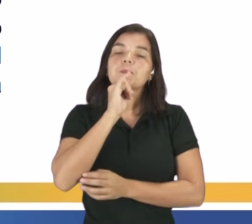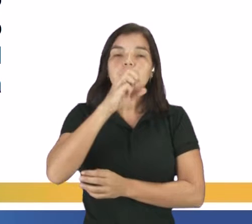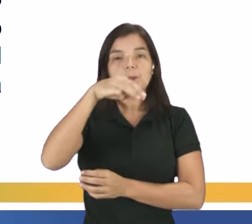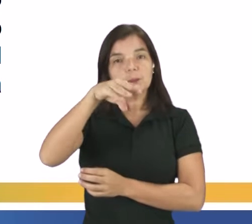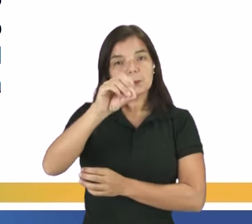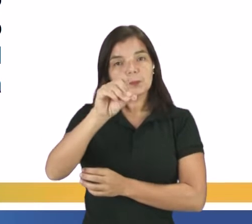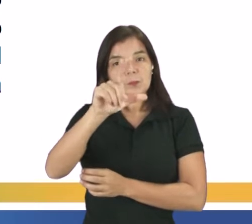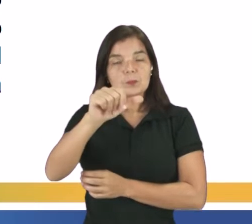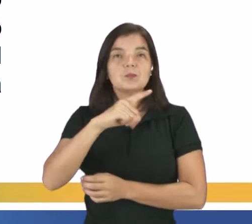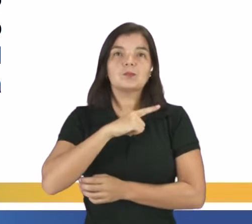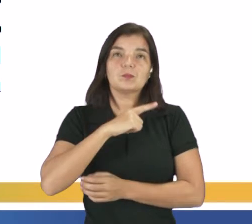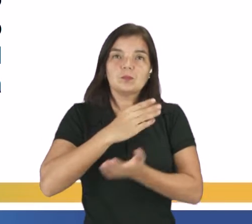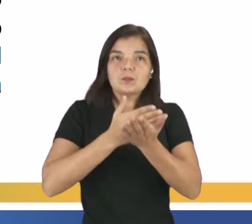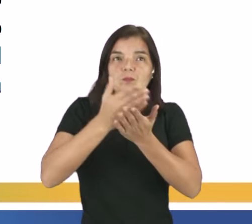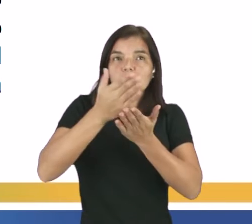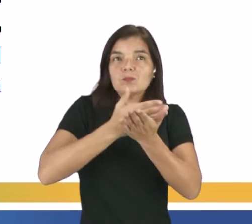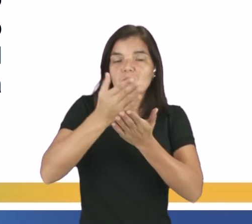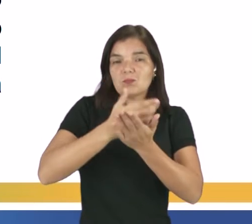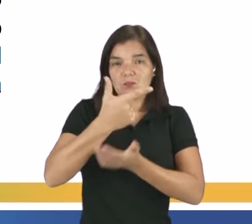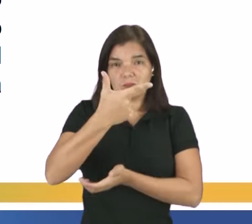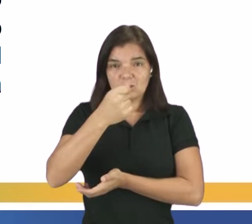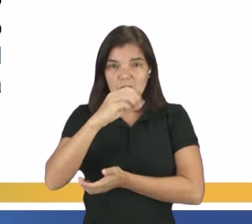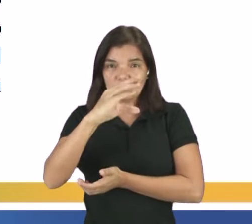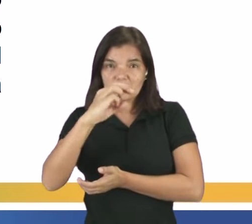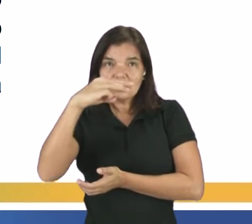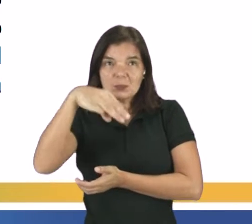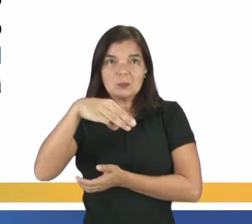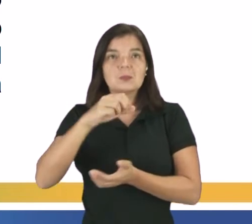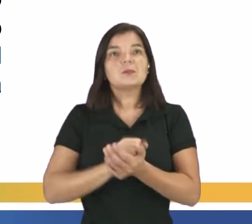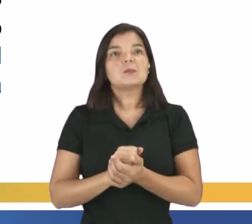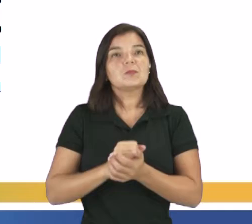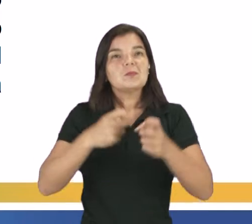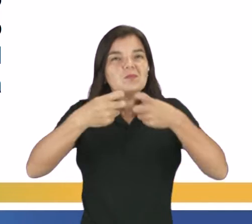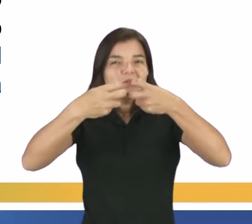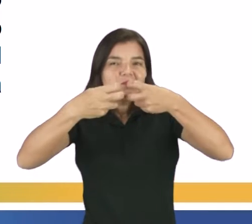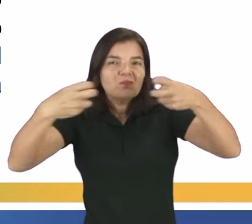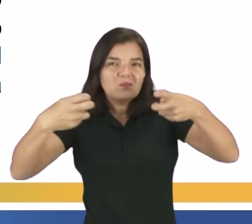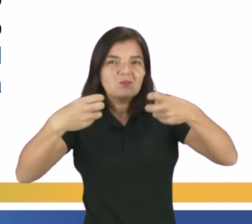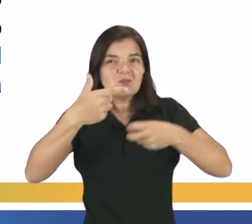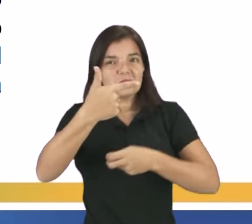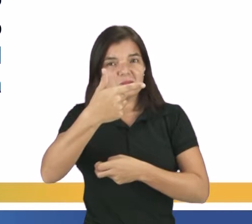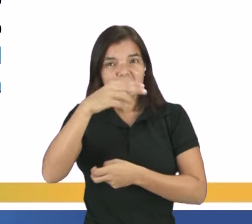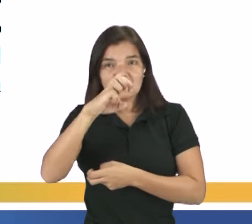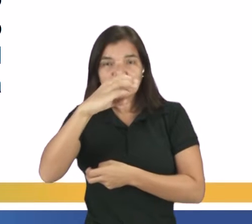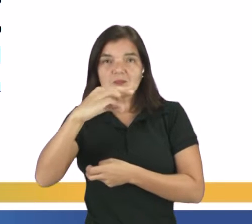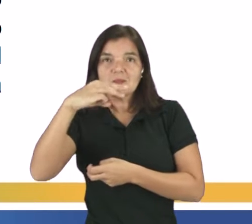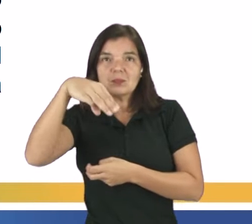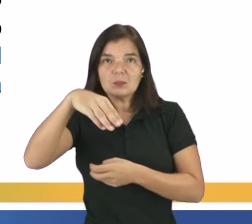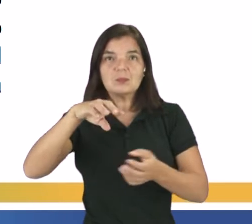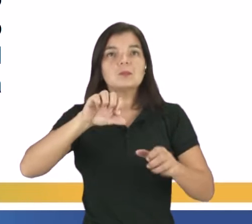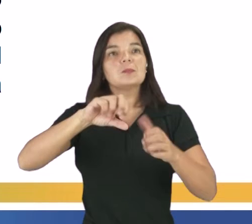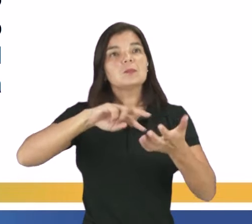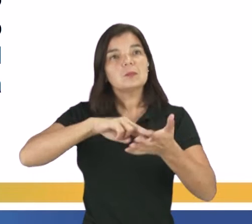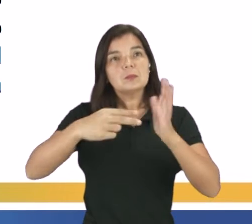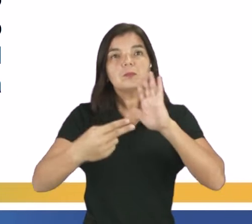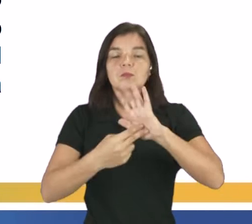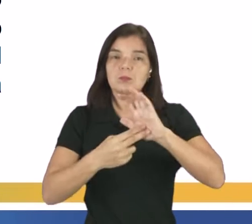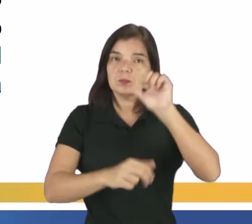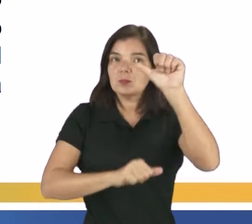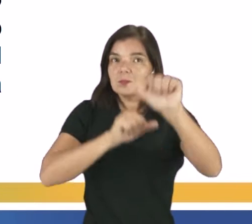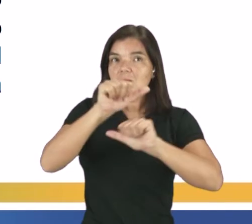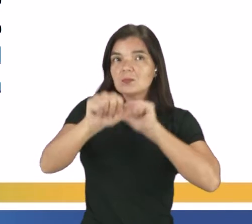se uma mola tinha inicialmente um tamanho de 20 centímetros e é esticada até 25 centímetros, então a